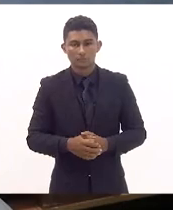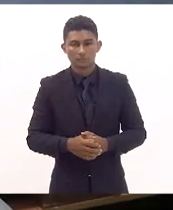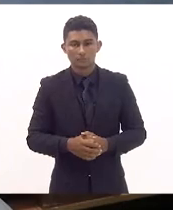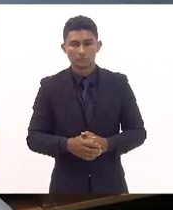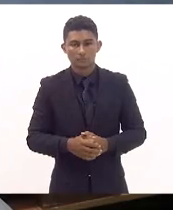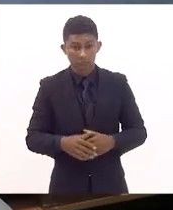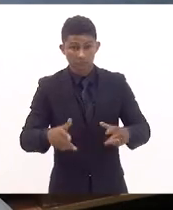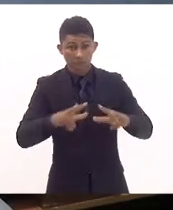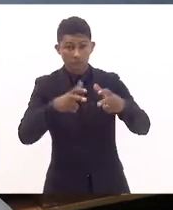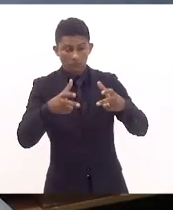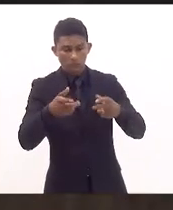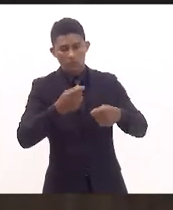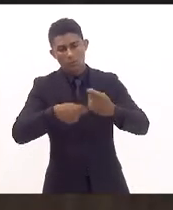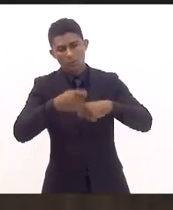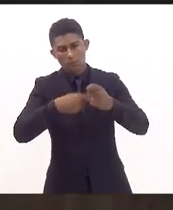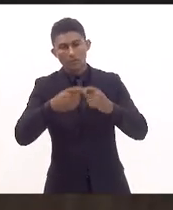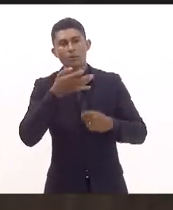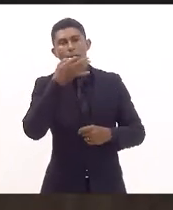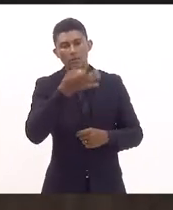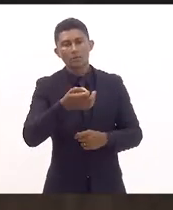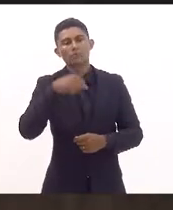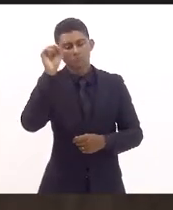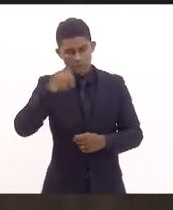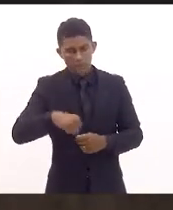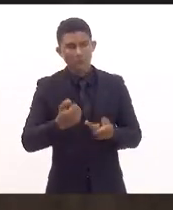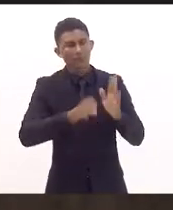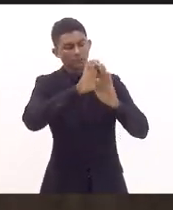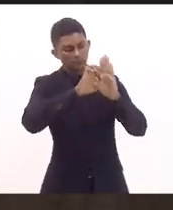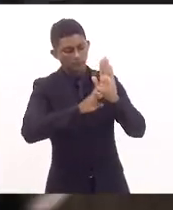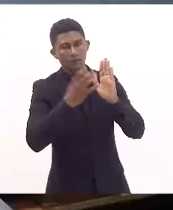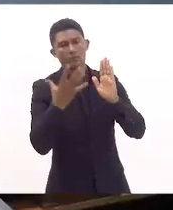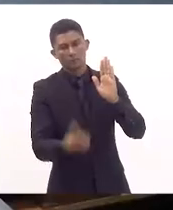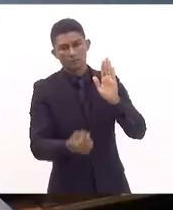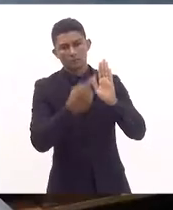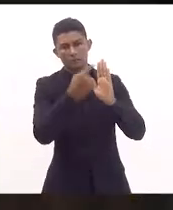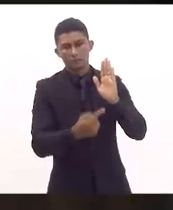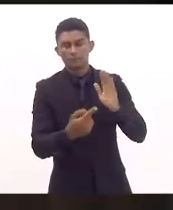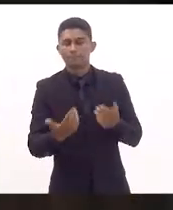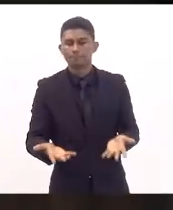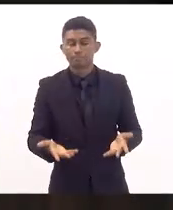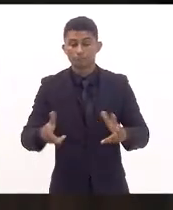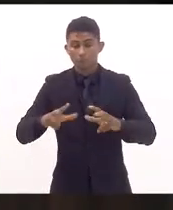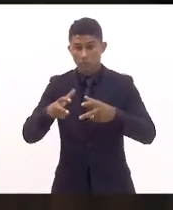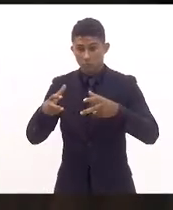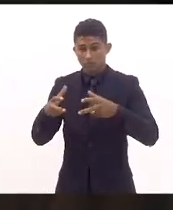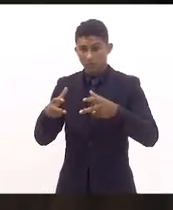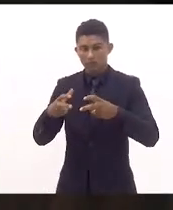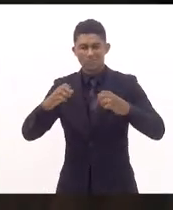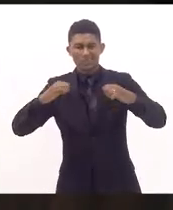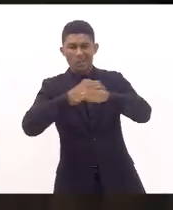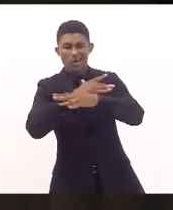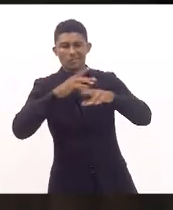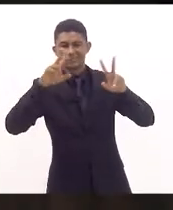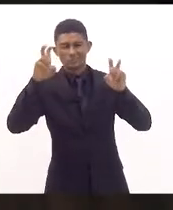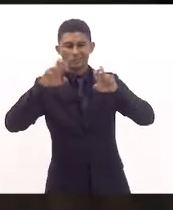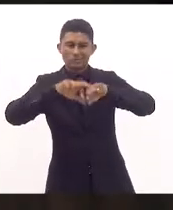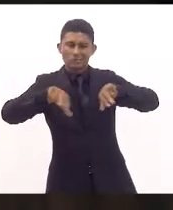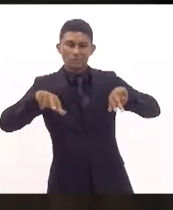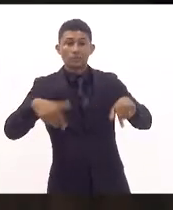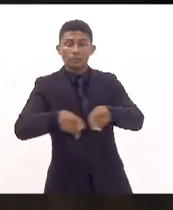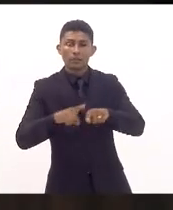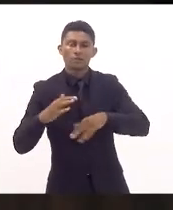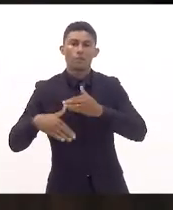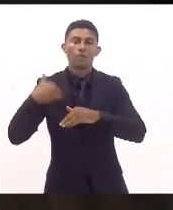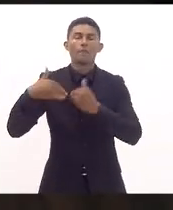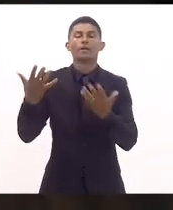Pela Comissão de Economia, o parecer é favorável com emendas. Pela Comissão de Assuntos Municipais e Desenvolvimento Regional,